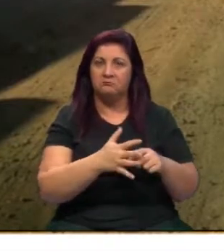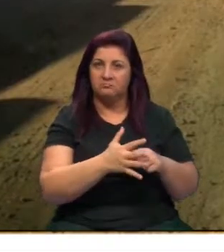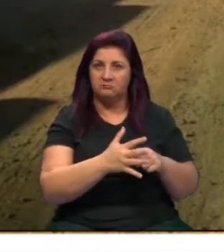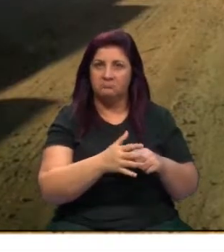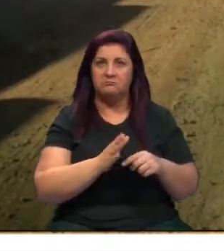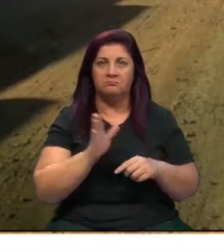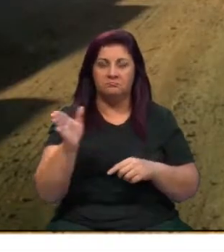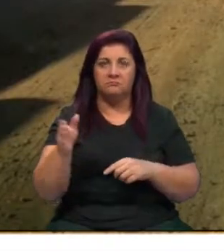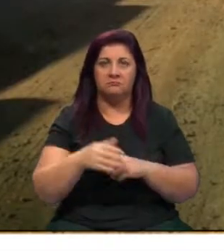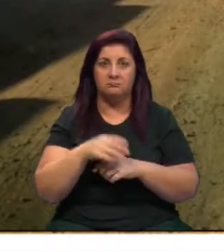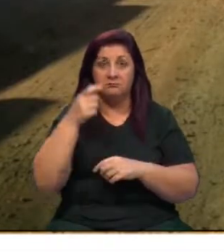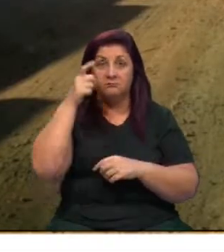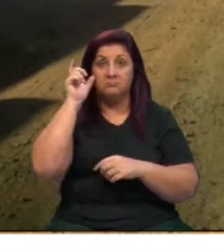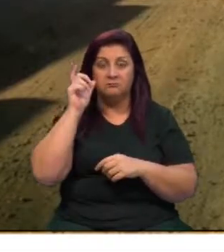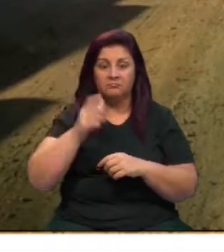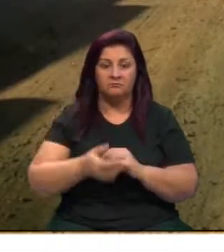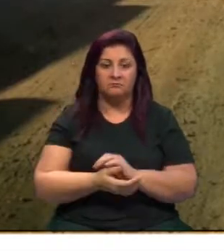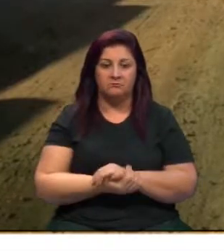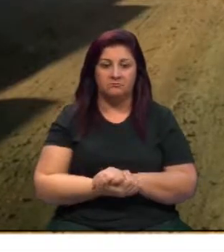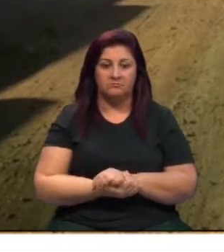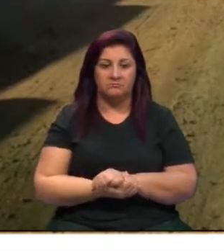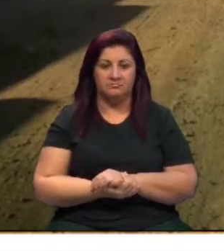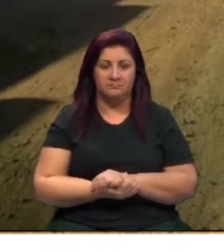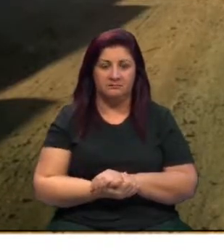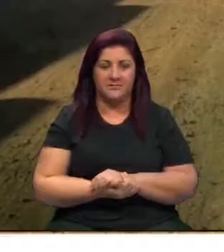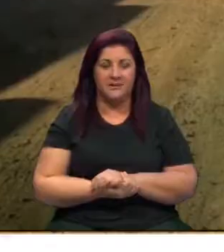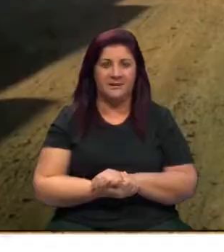lá. Agora, por favor...